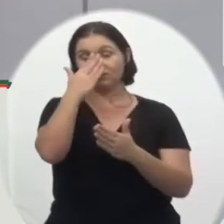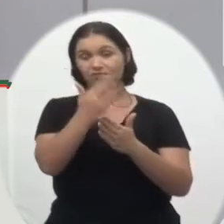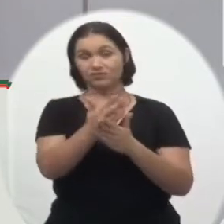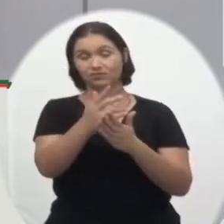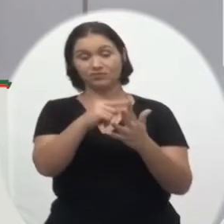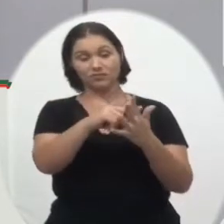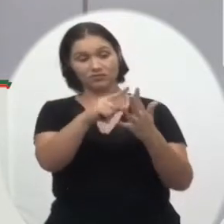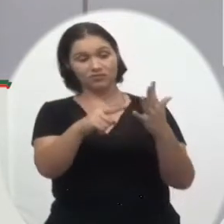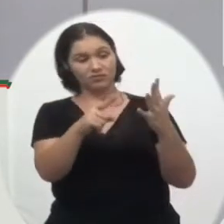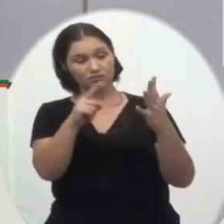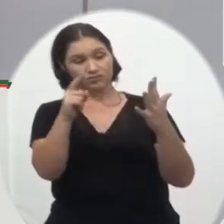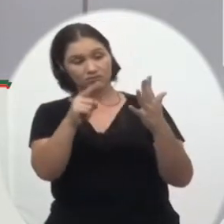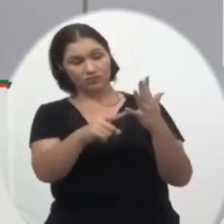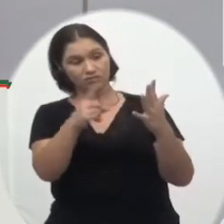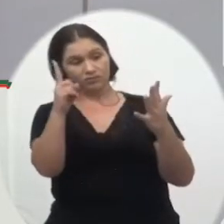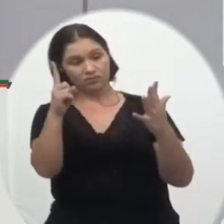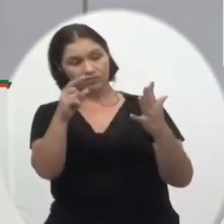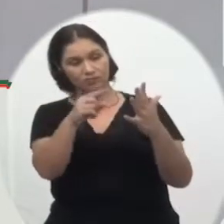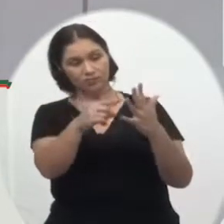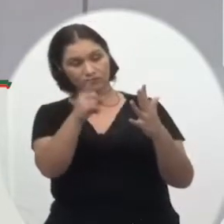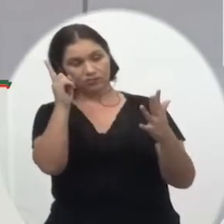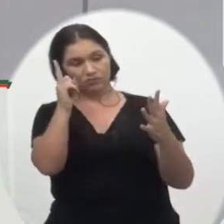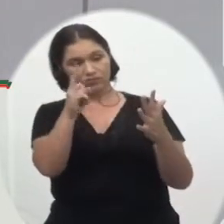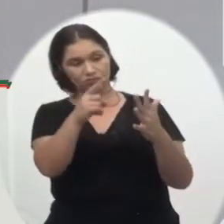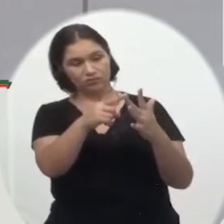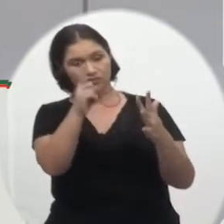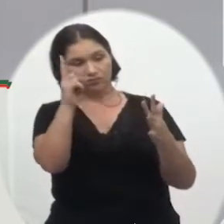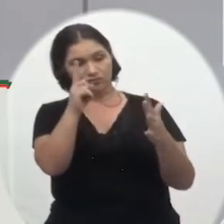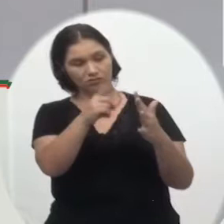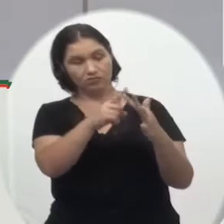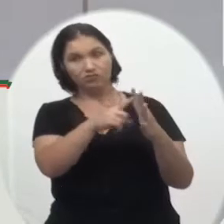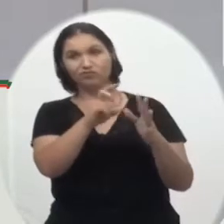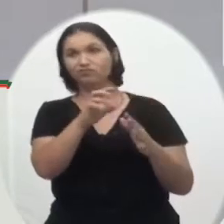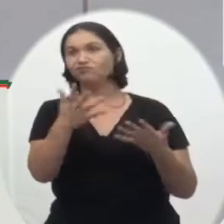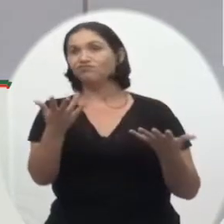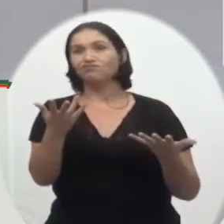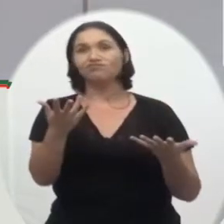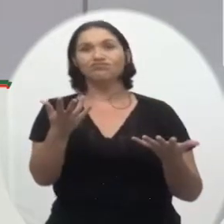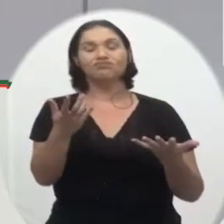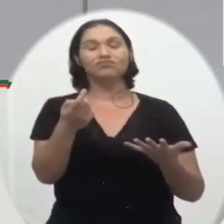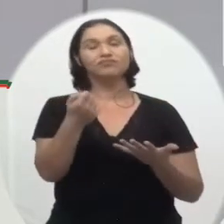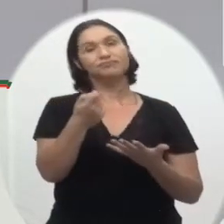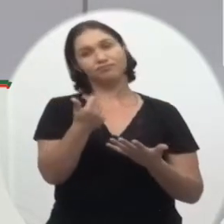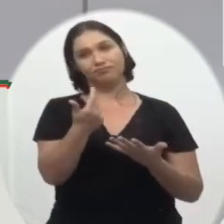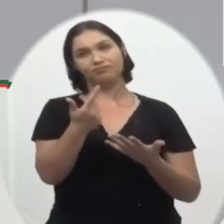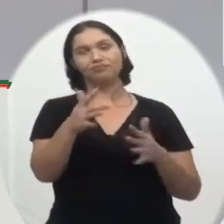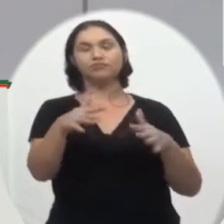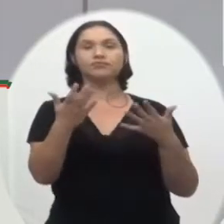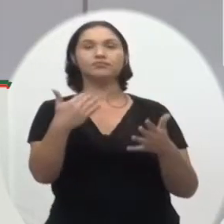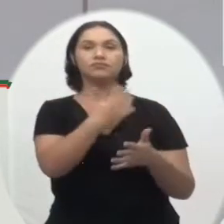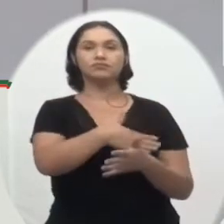senhor presidente. Então venho com isso alertar o poder público,